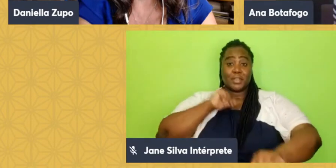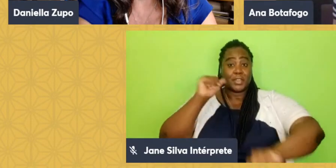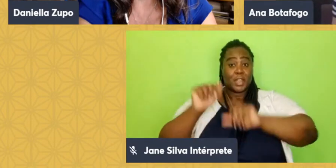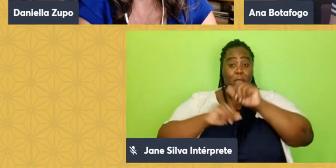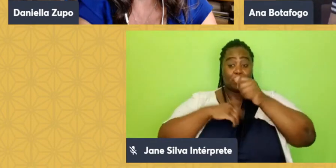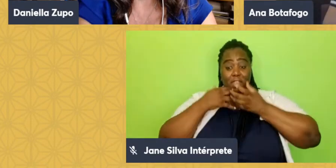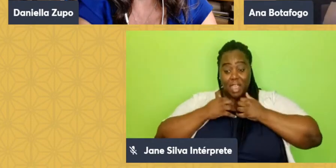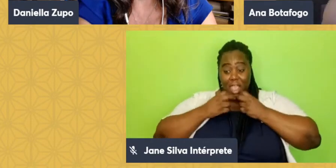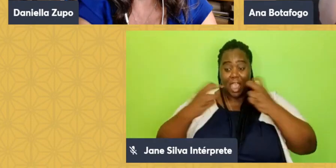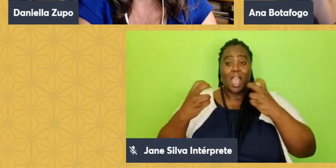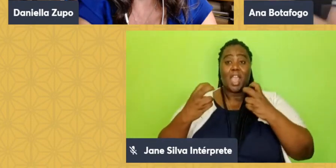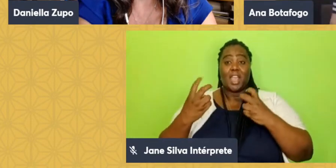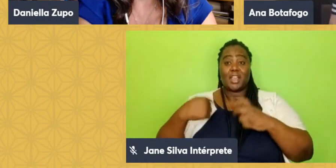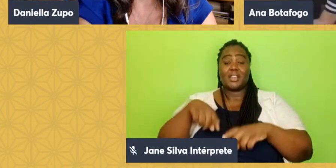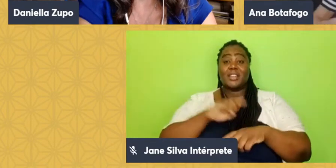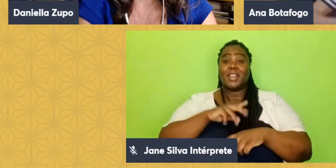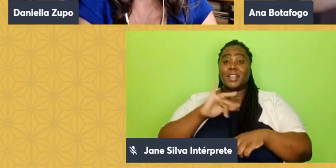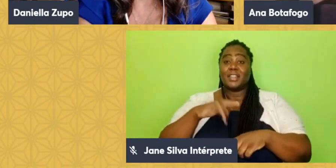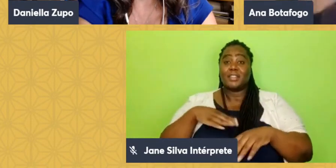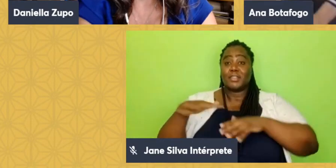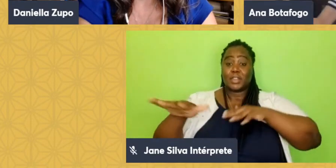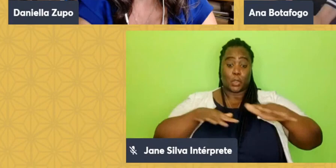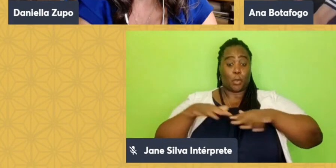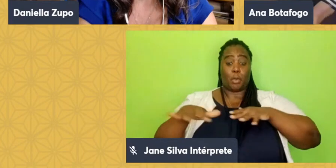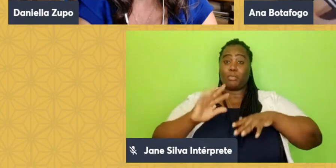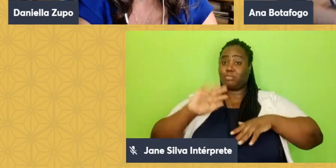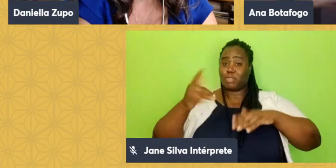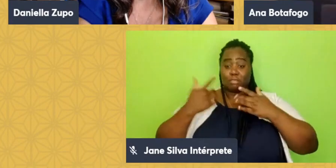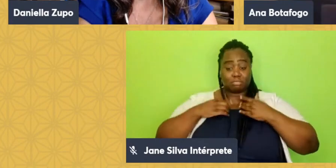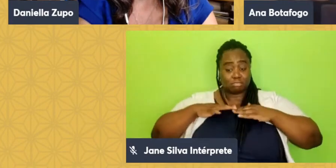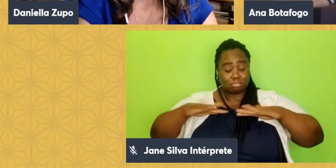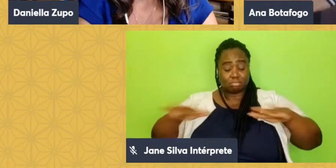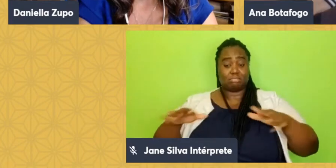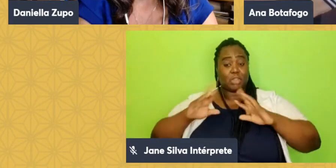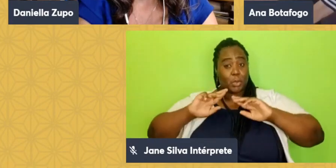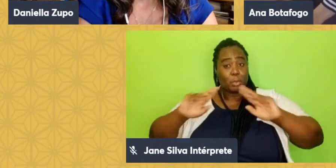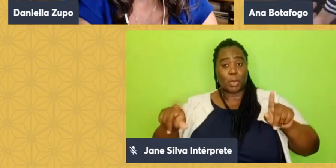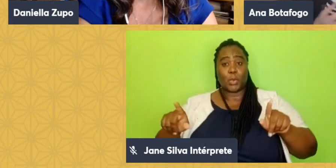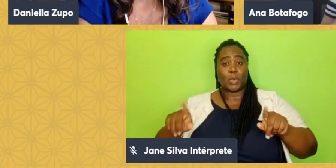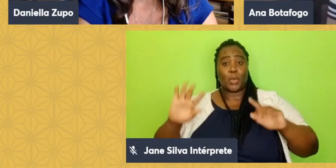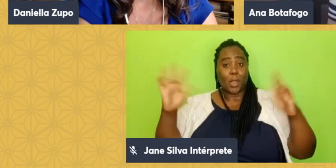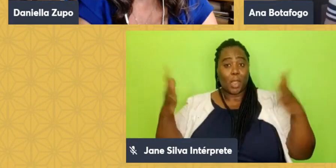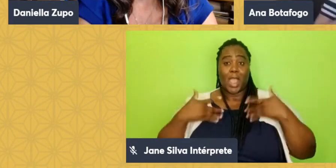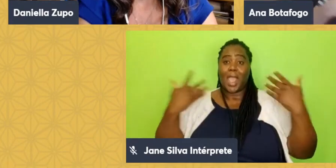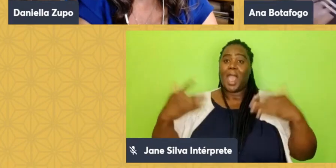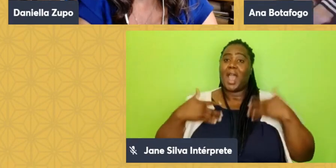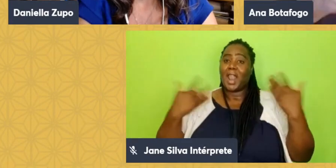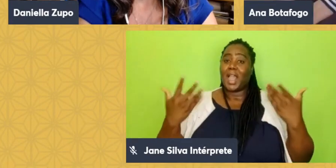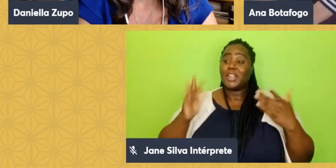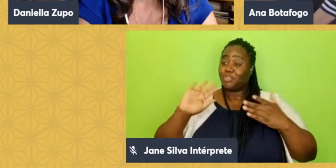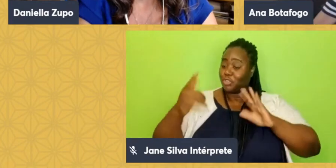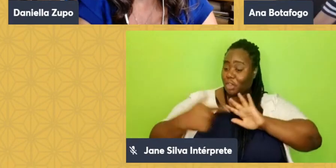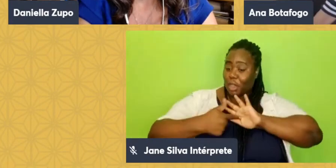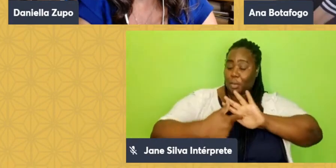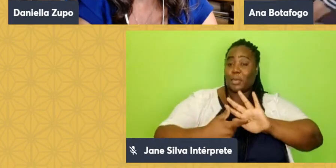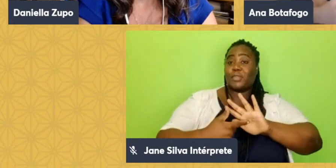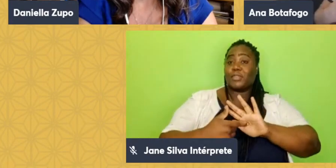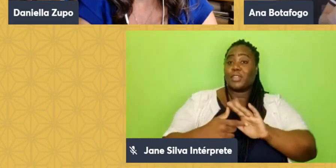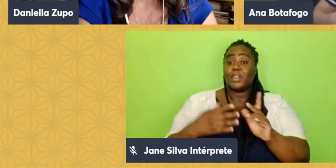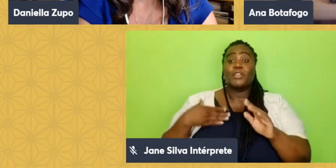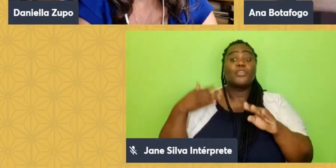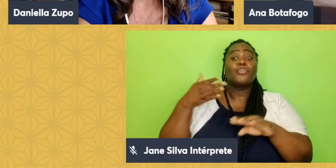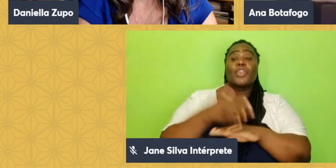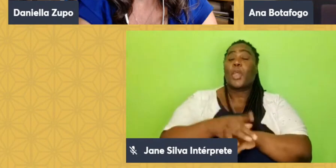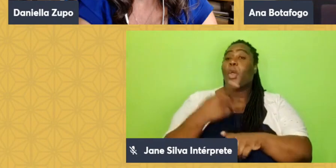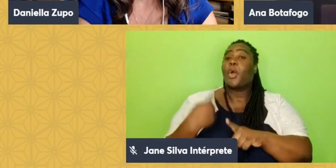extravasar se você faz um movimento Você já está vazou assim já é um movimento Alegre já mostrou Porque você